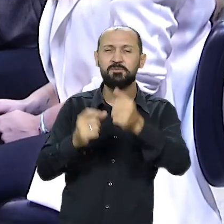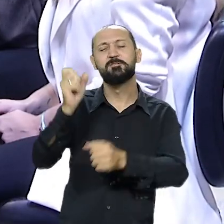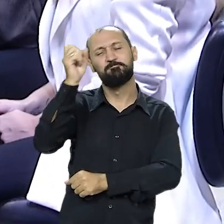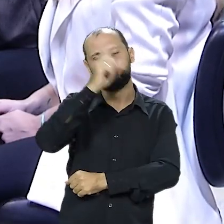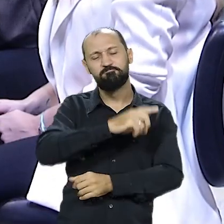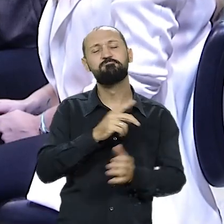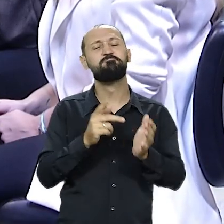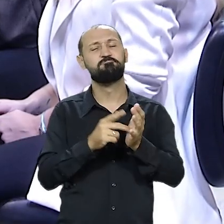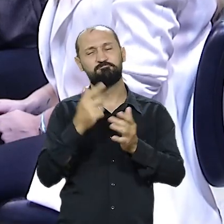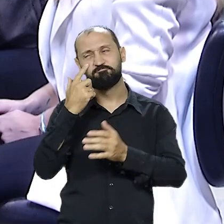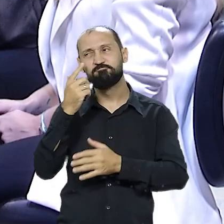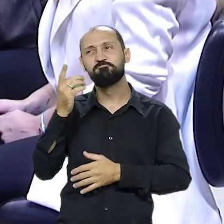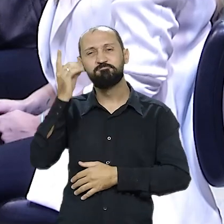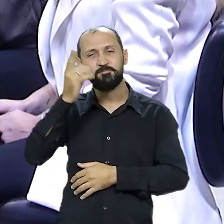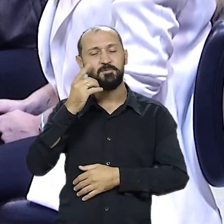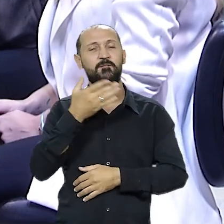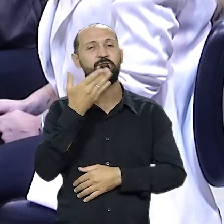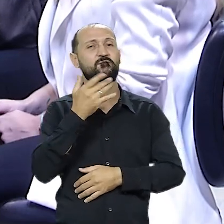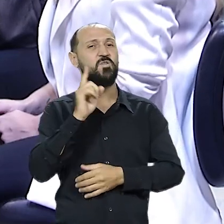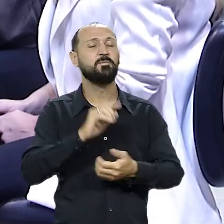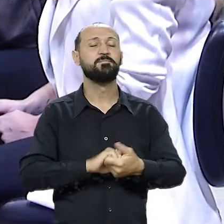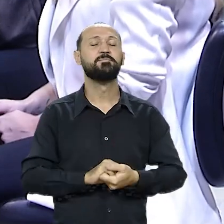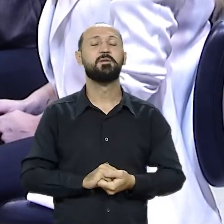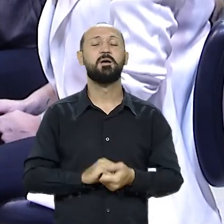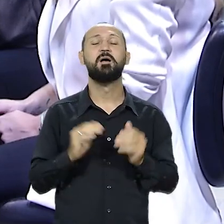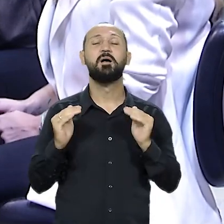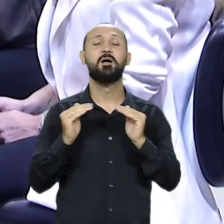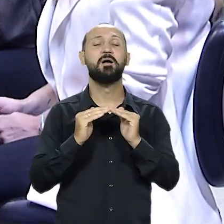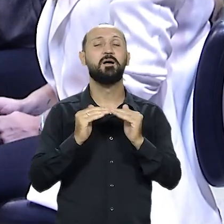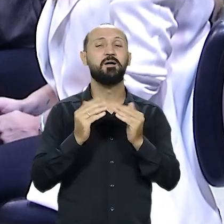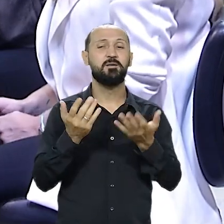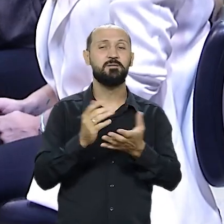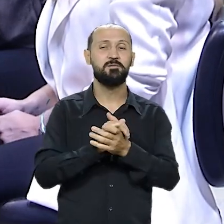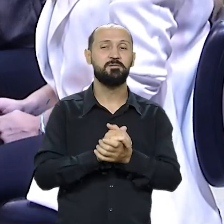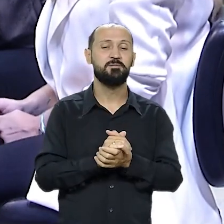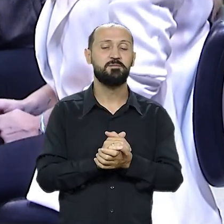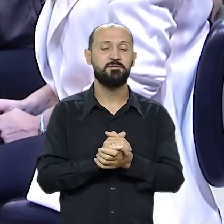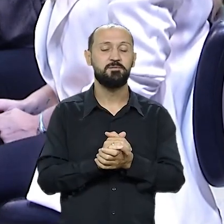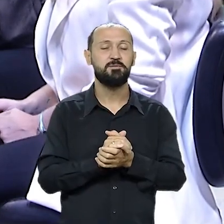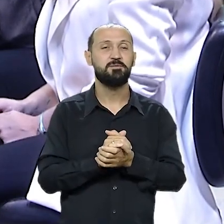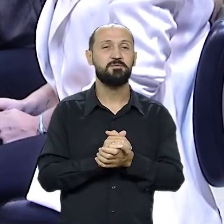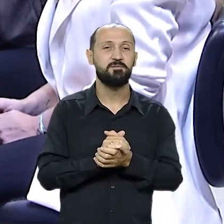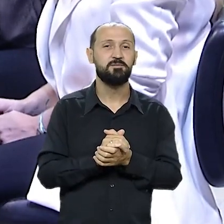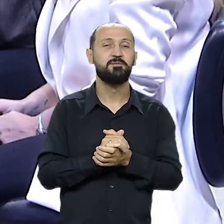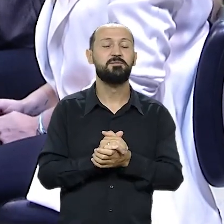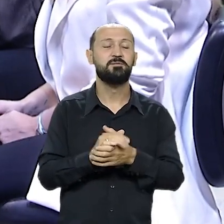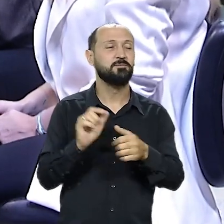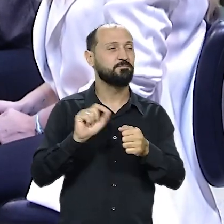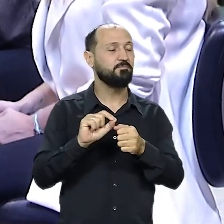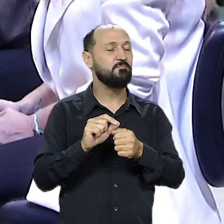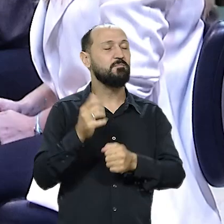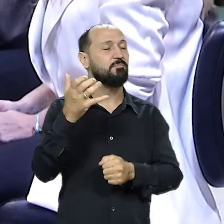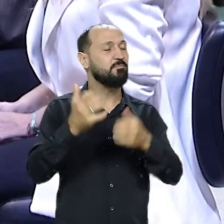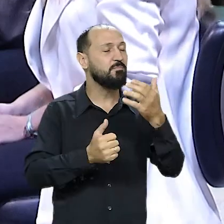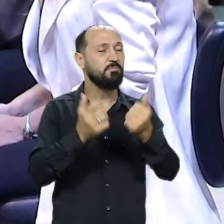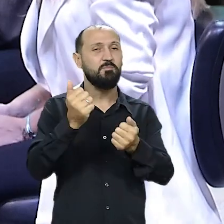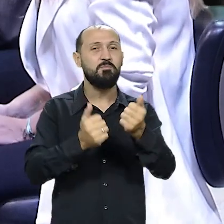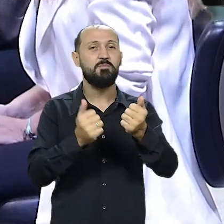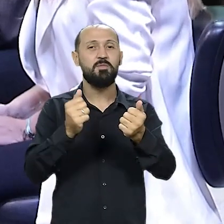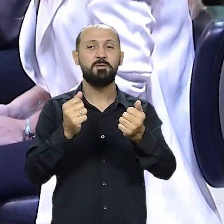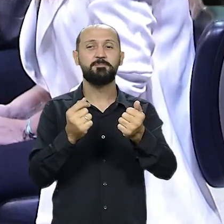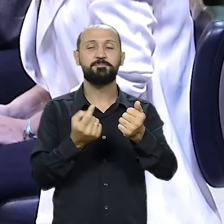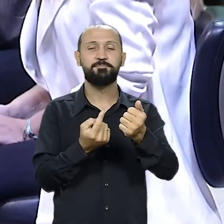produtor de leite, fica complicado, né, deputado? Não é fácil, não. Com certeza. E o produtor do leite,